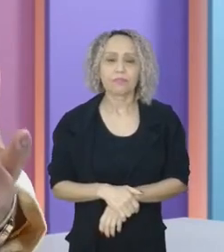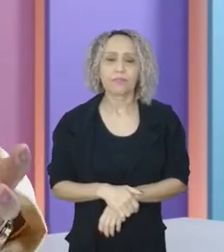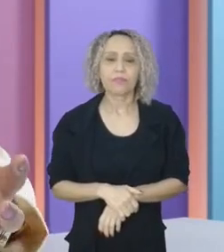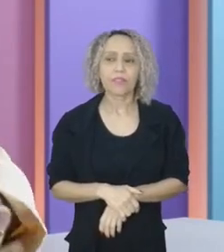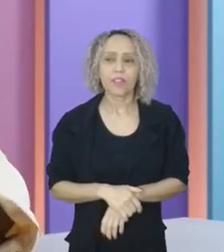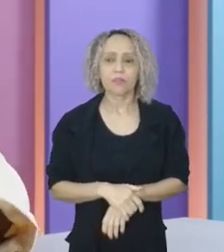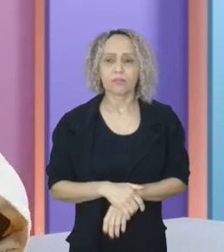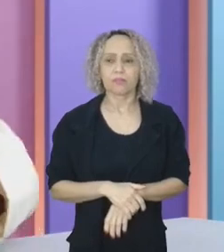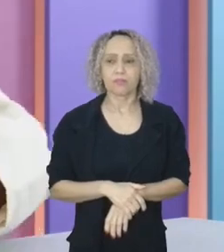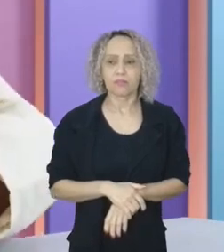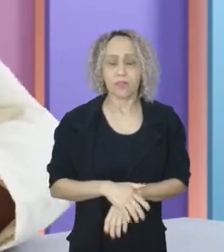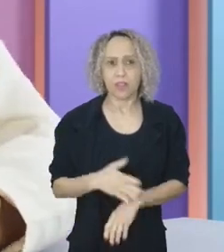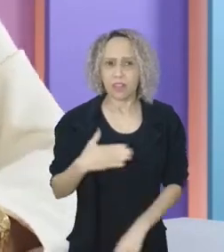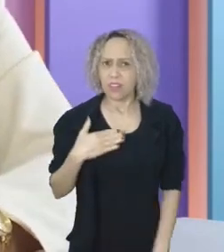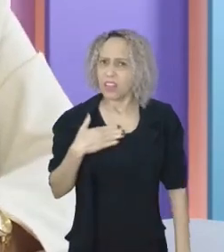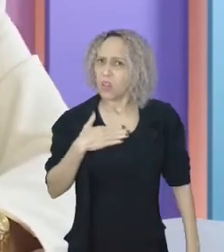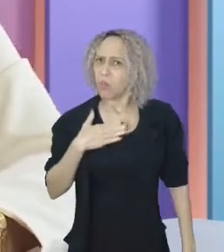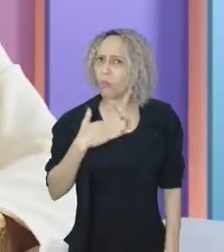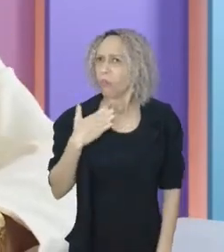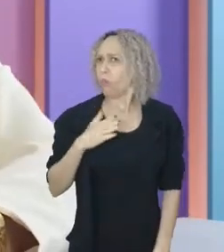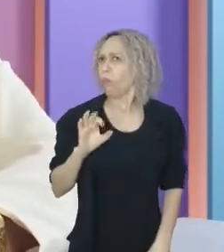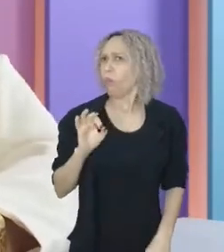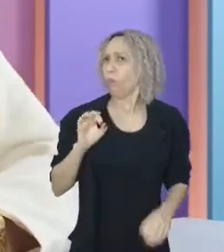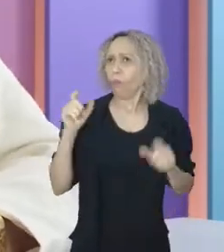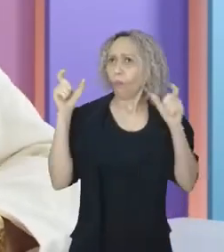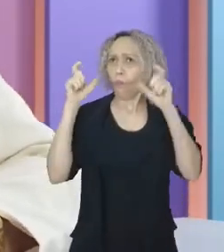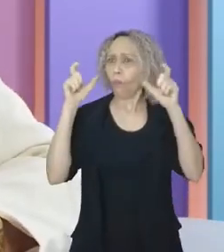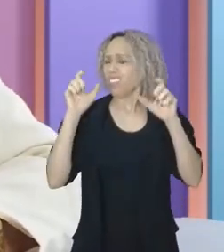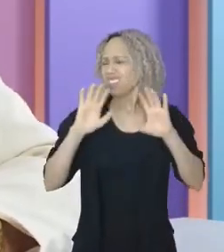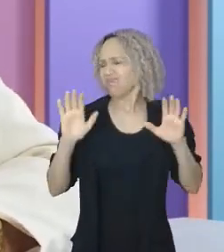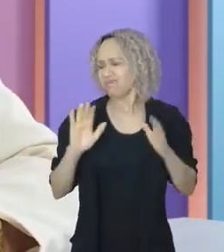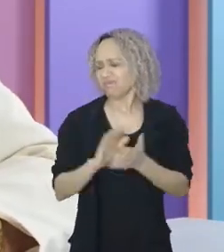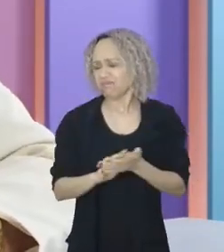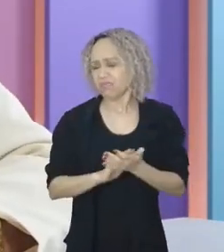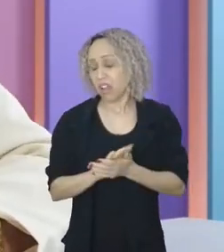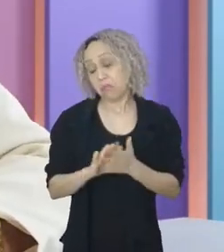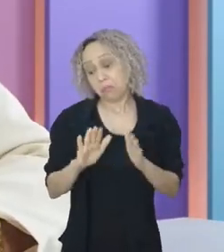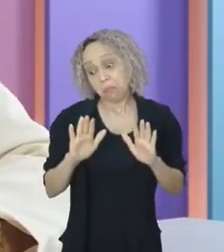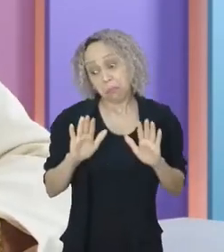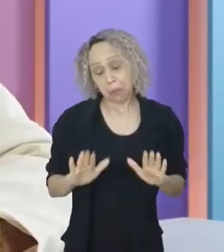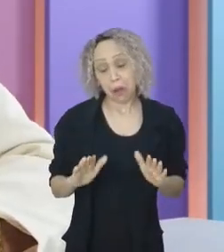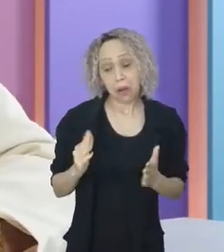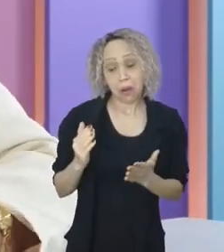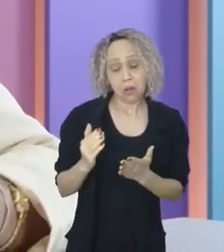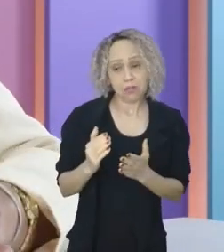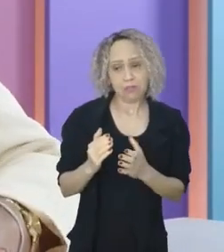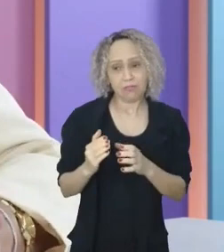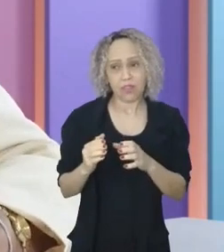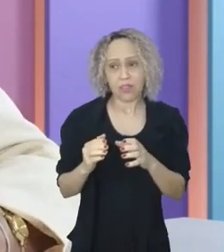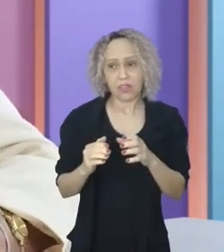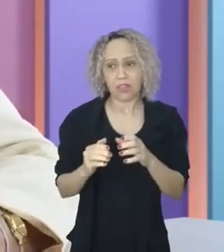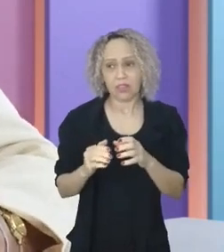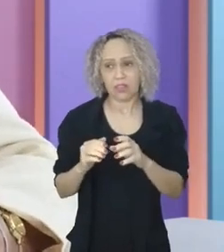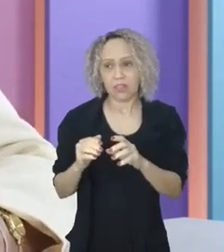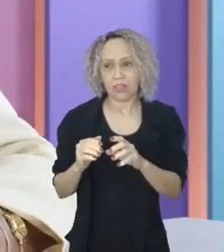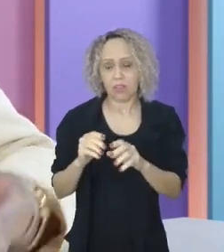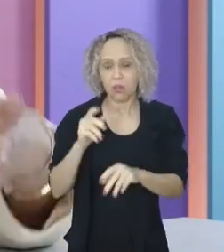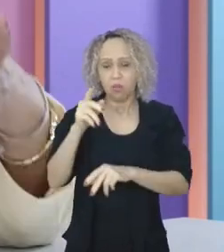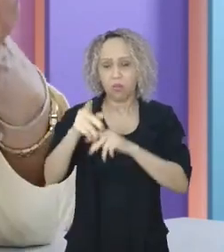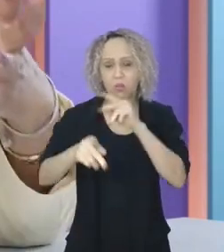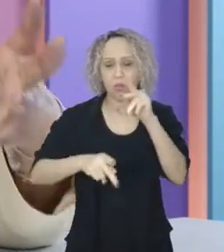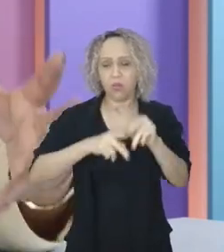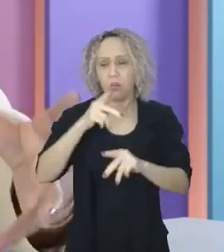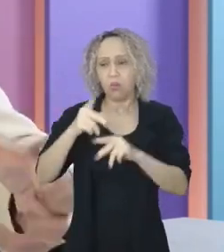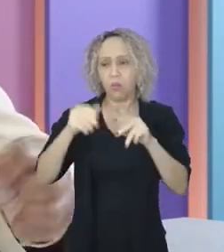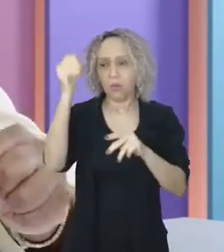para mim não é surpresa, mas tem uma parcela da população brasileira que está impactada com